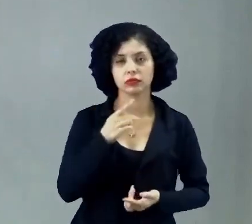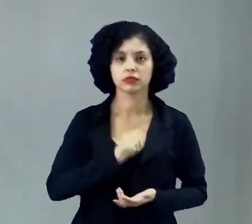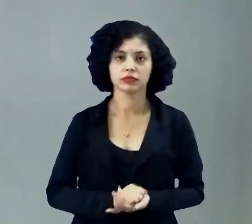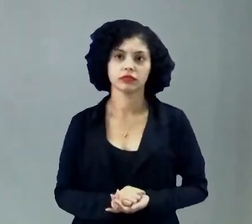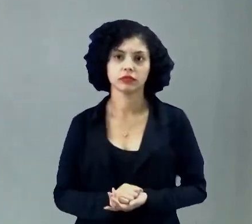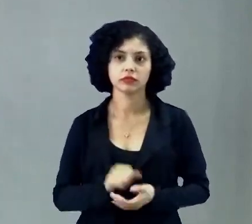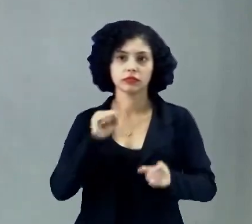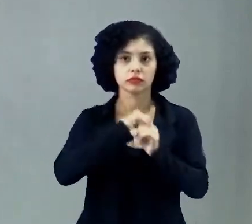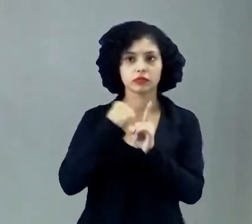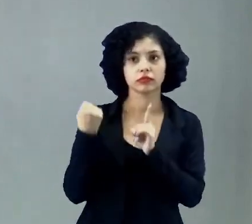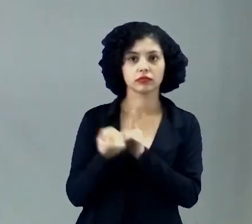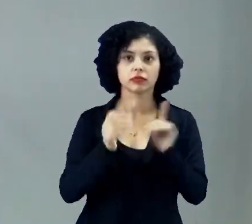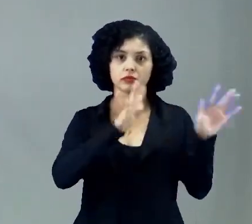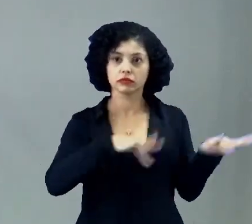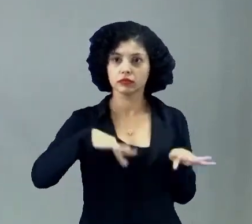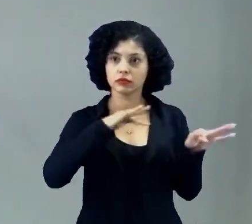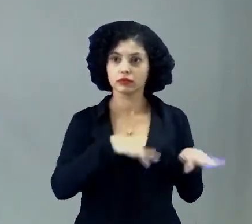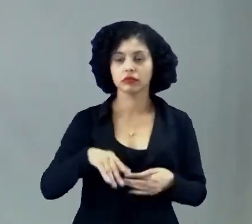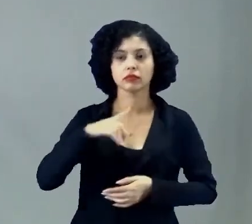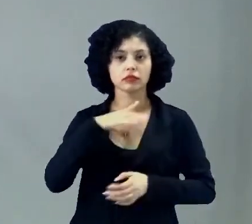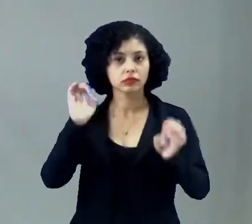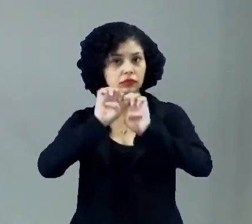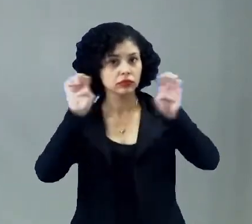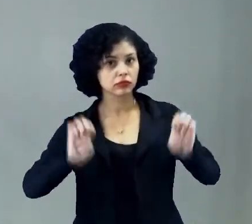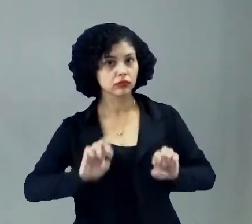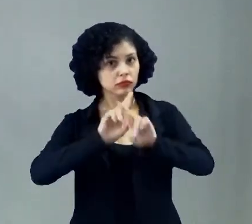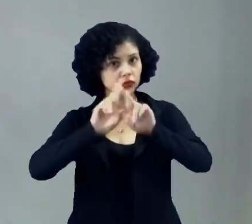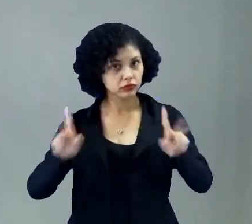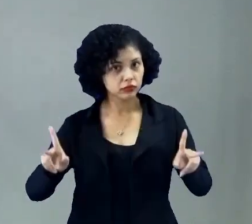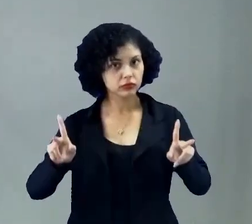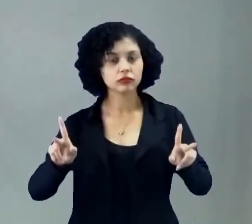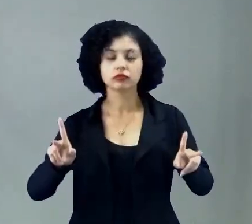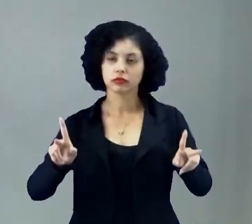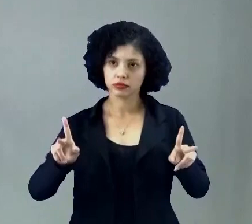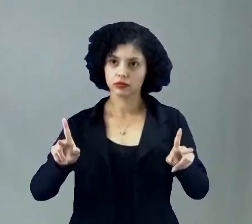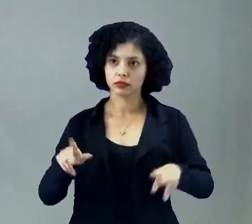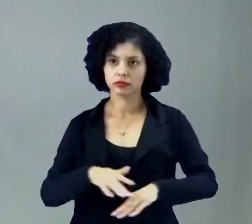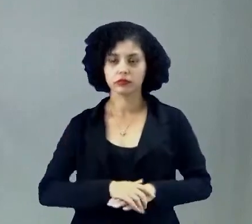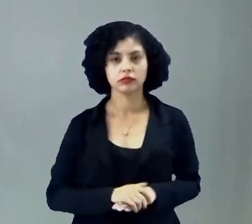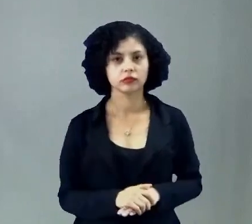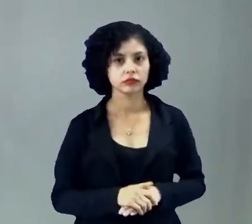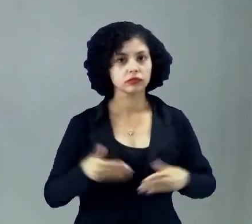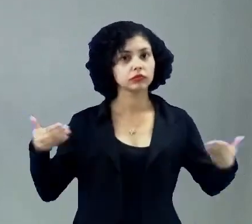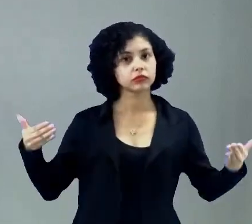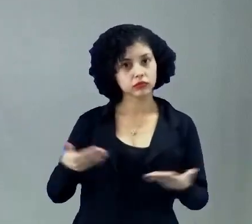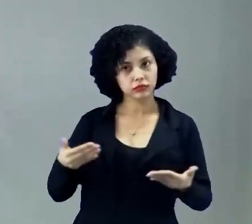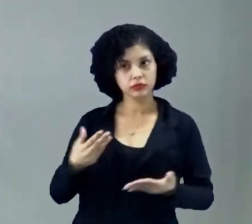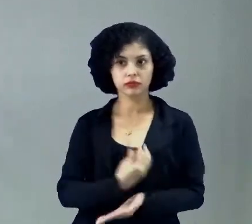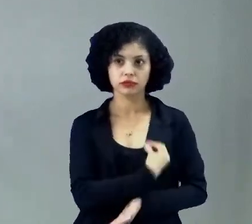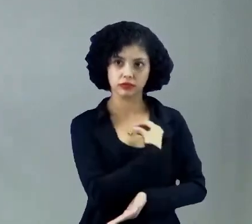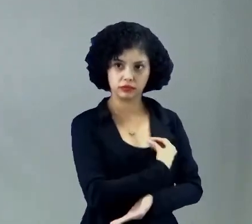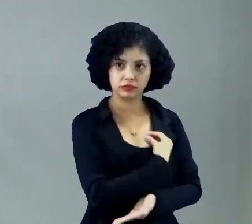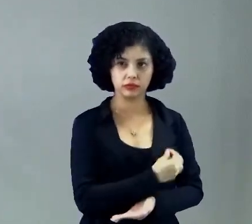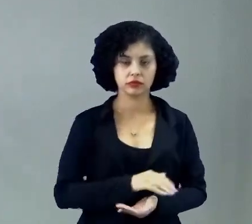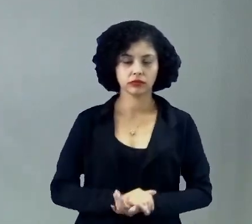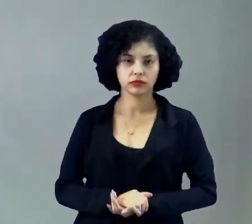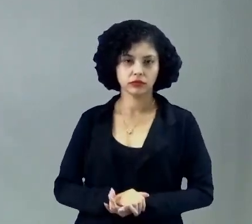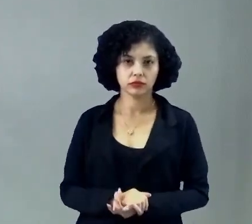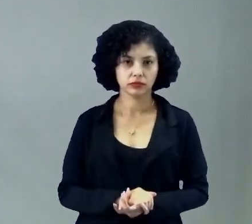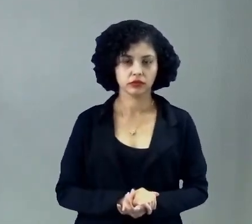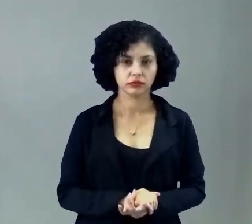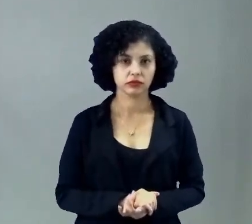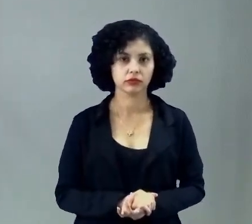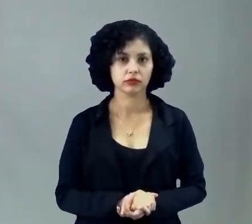falando, a sociedade feudal ela estava estruturada de uma maneira completamente diferente daquilo que nós vivenciamos